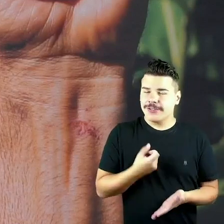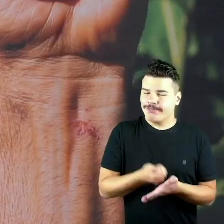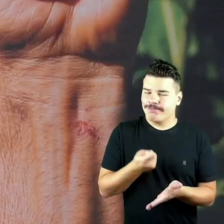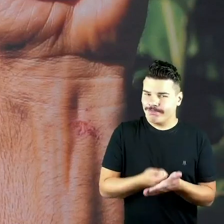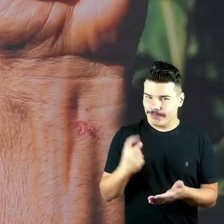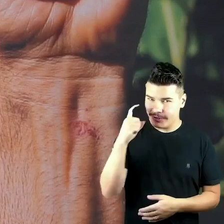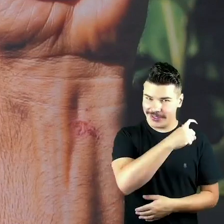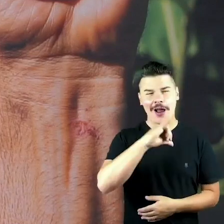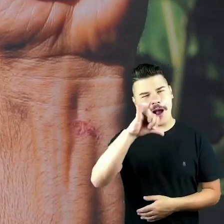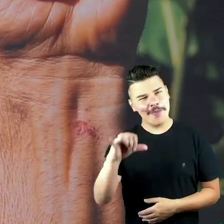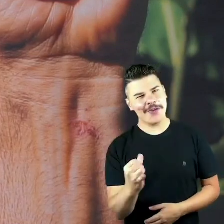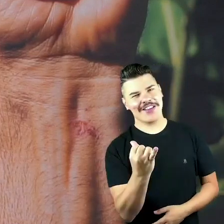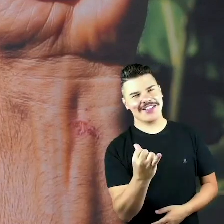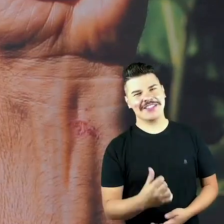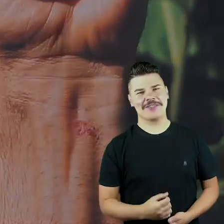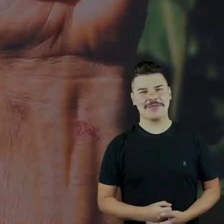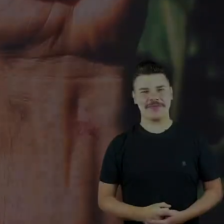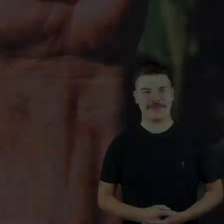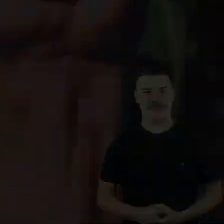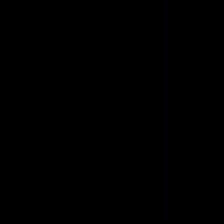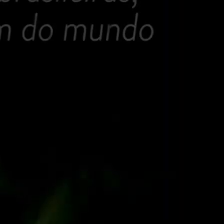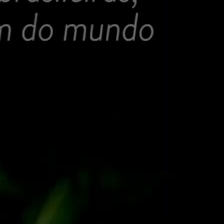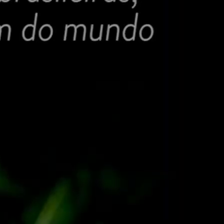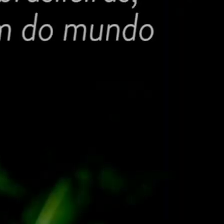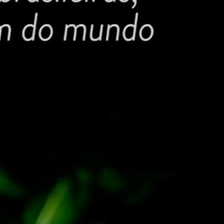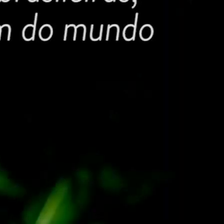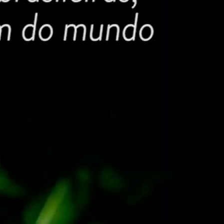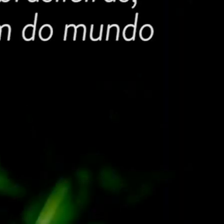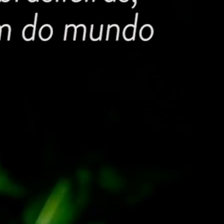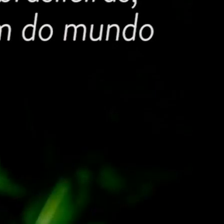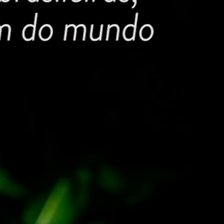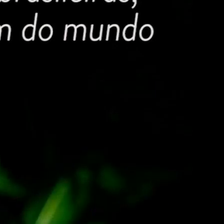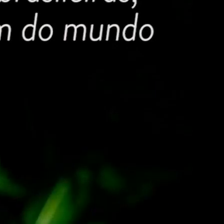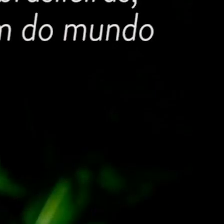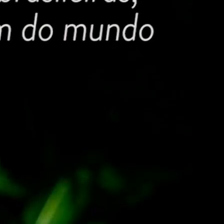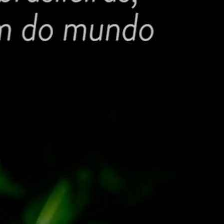estamos vivenciando duramente. Tenham um ótimo encontro.